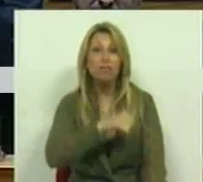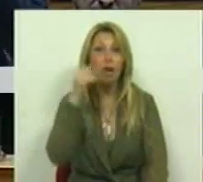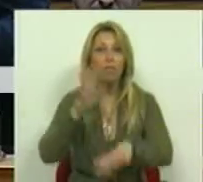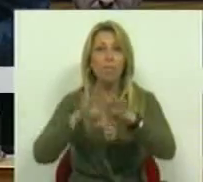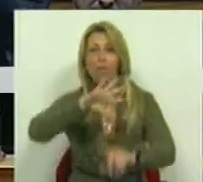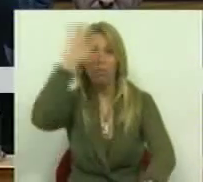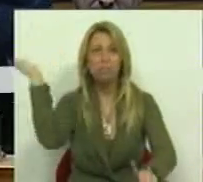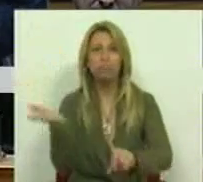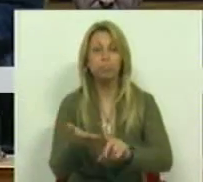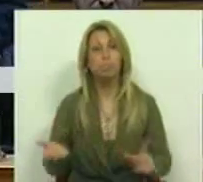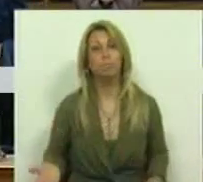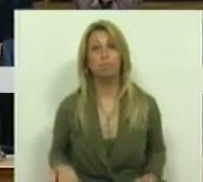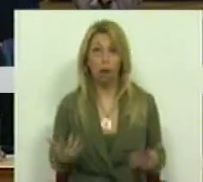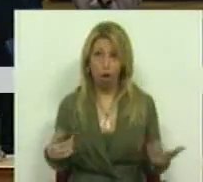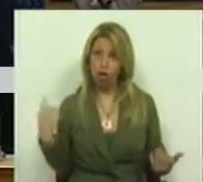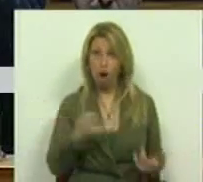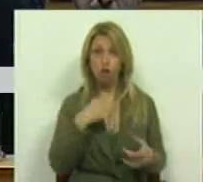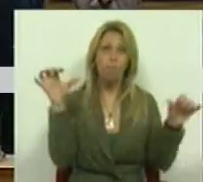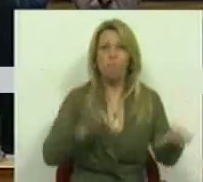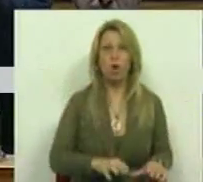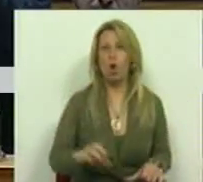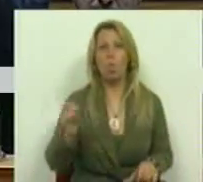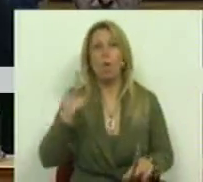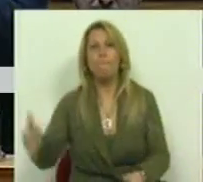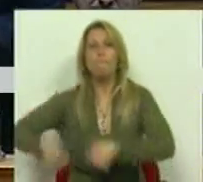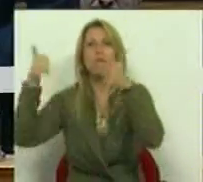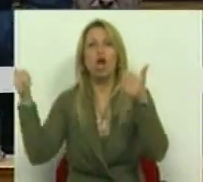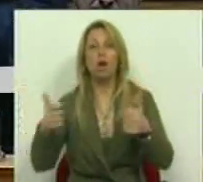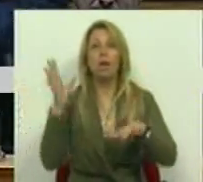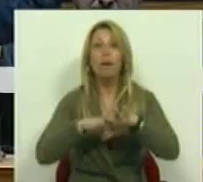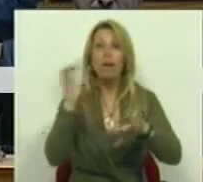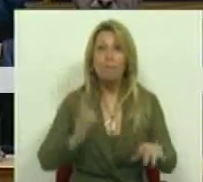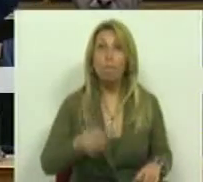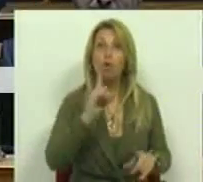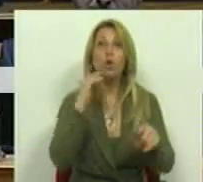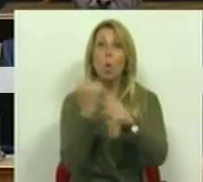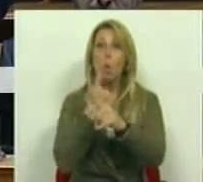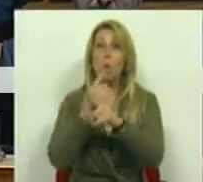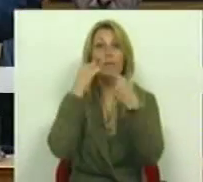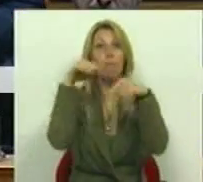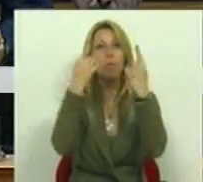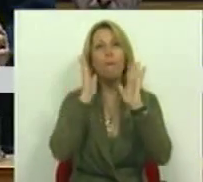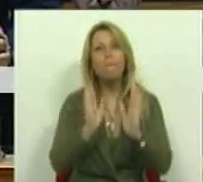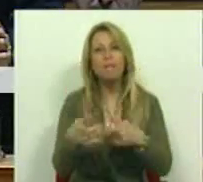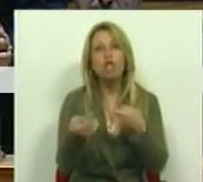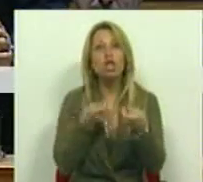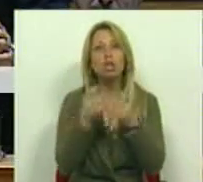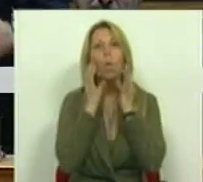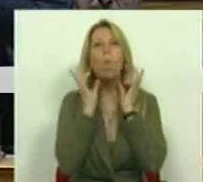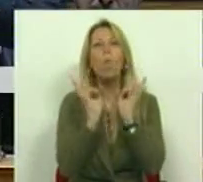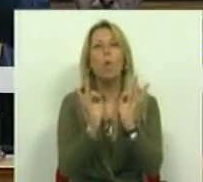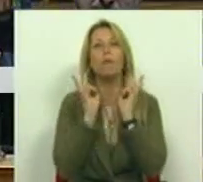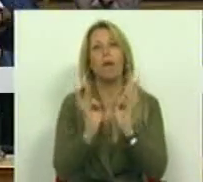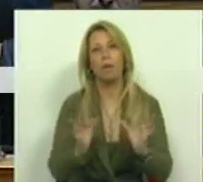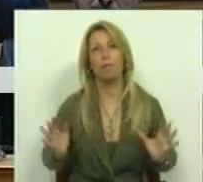pior e não estamos melhor. E é por isso que a coisa pública deve ser gerida com cuidado. Eu percebo que o Governo